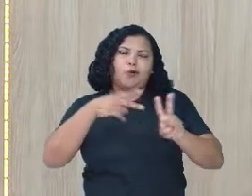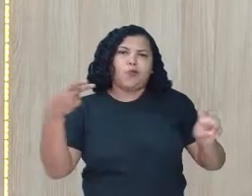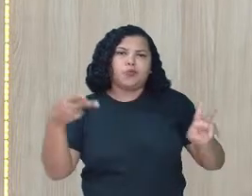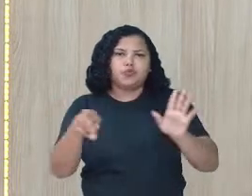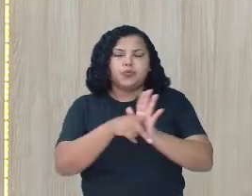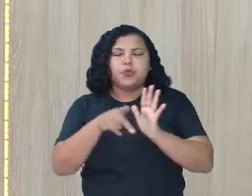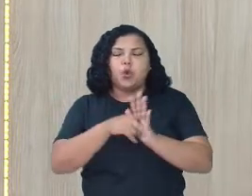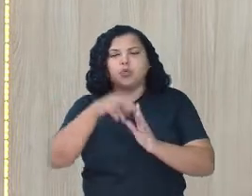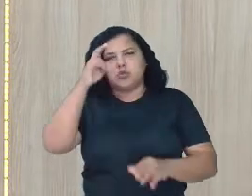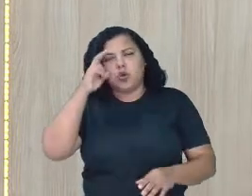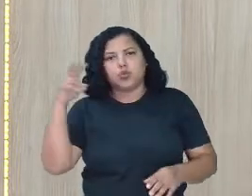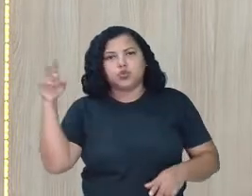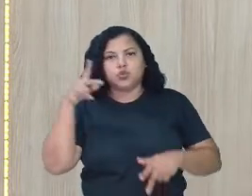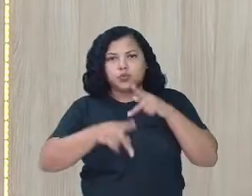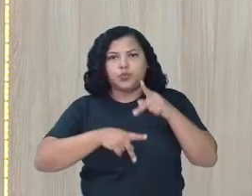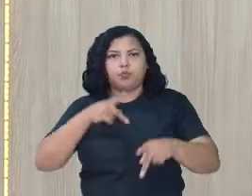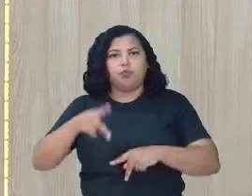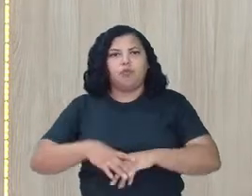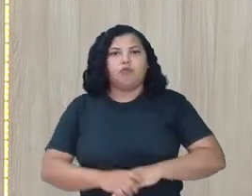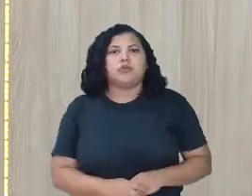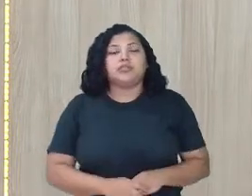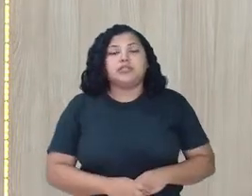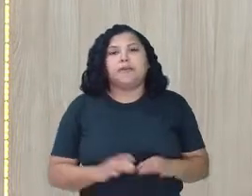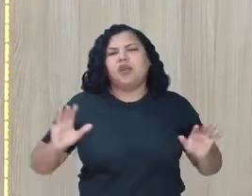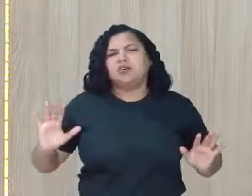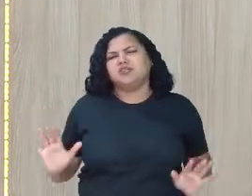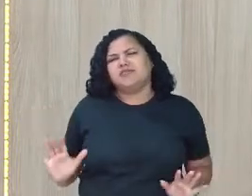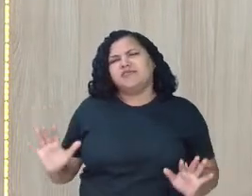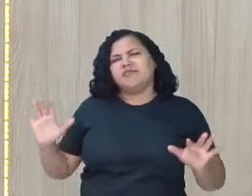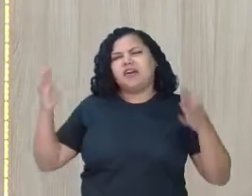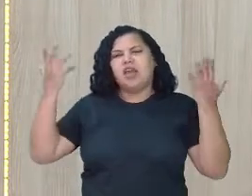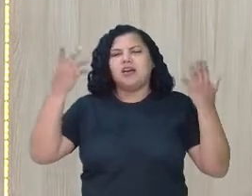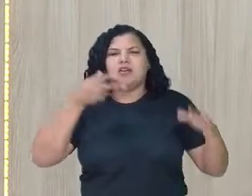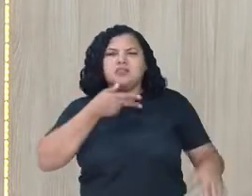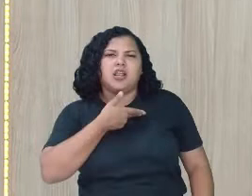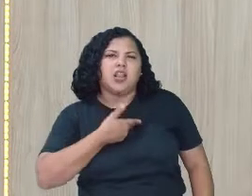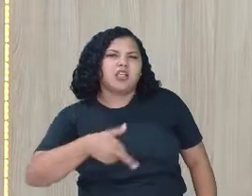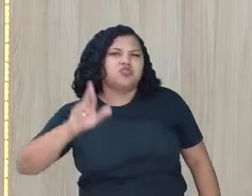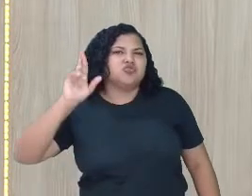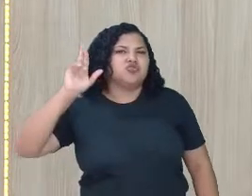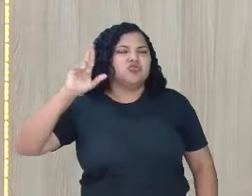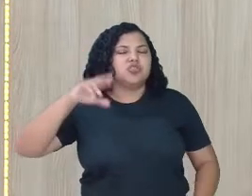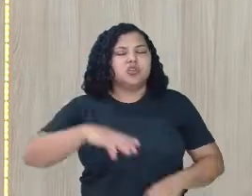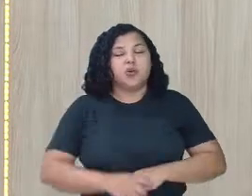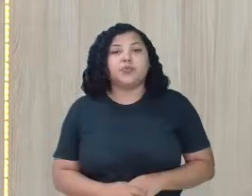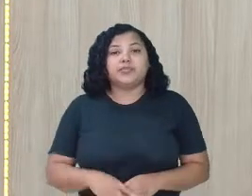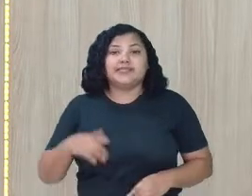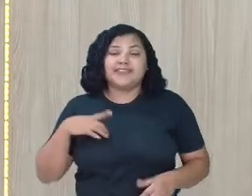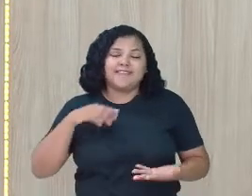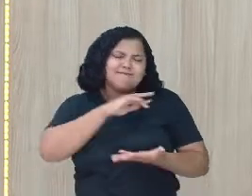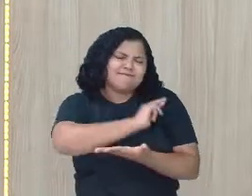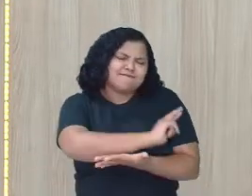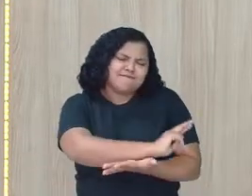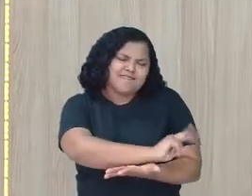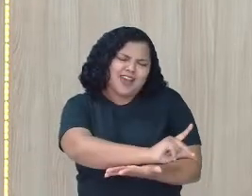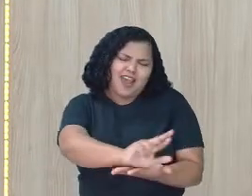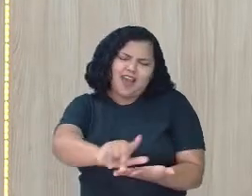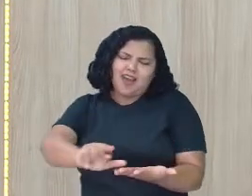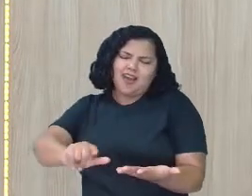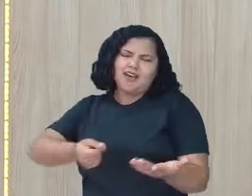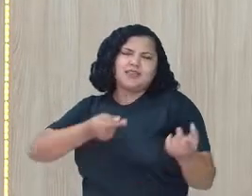mais adiante, né, as festividades, a religiosidade. Então, há uma infinidade